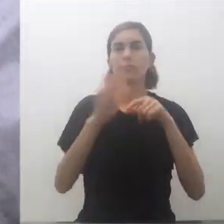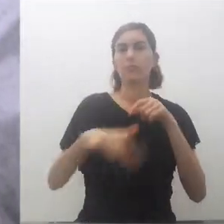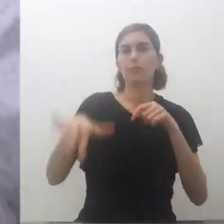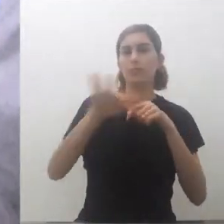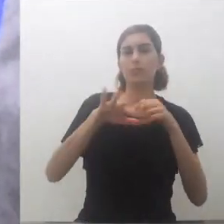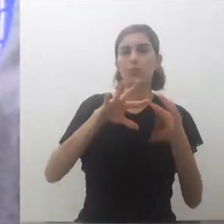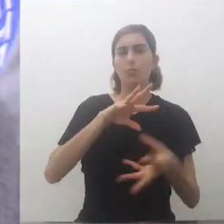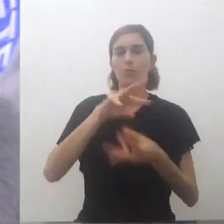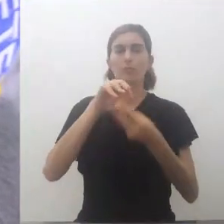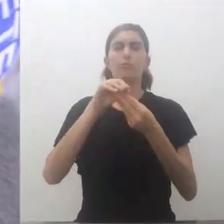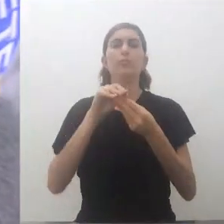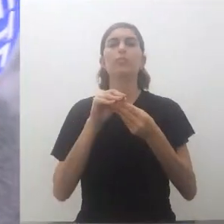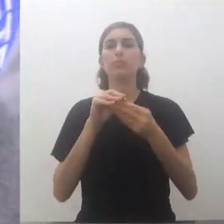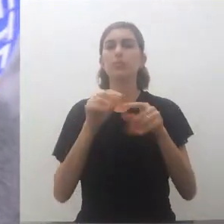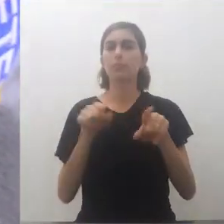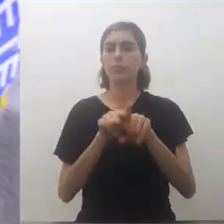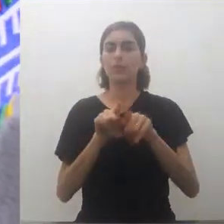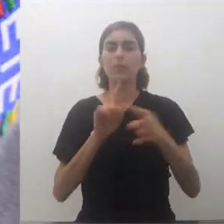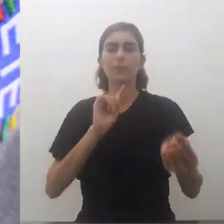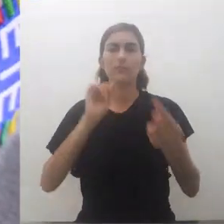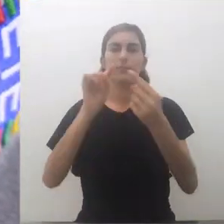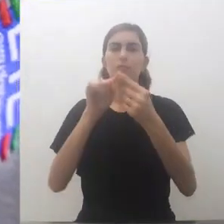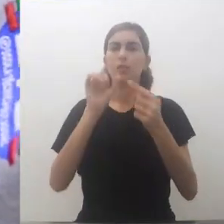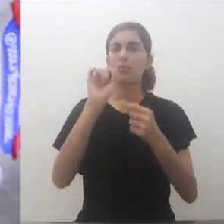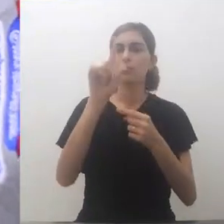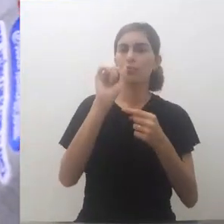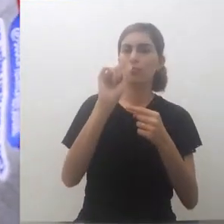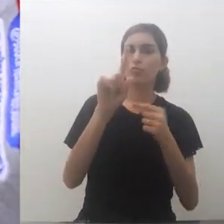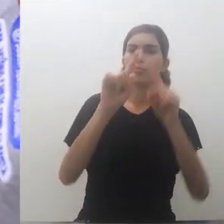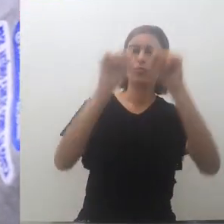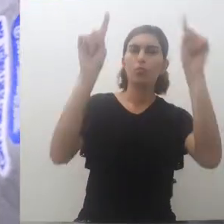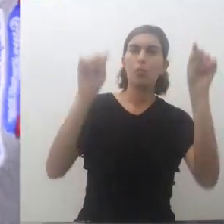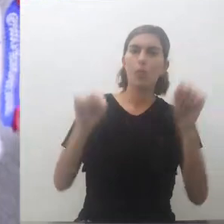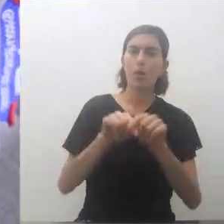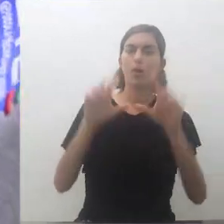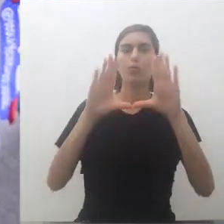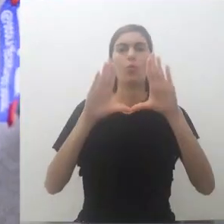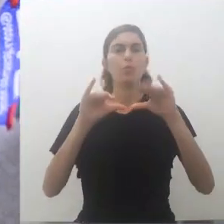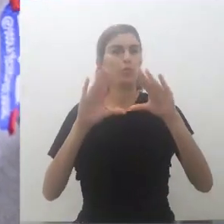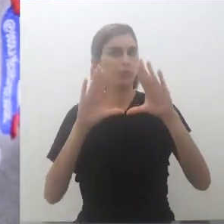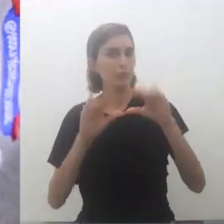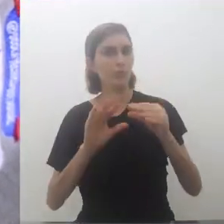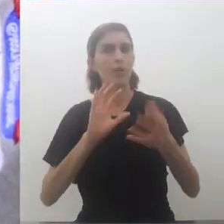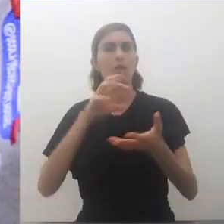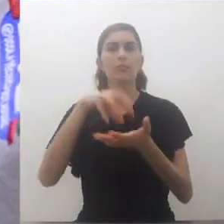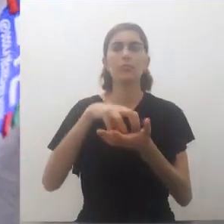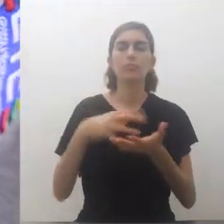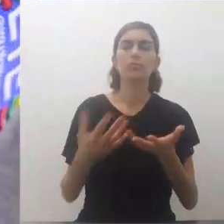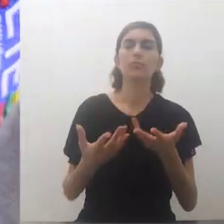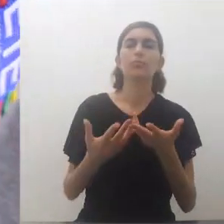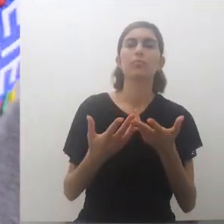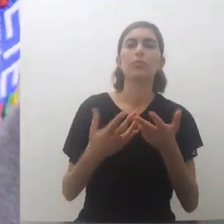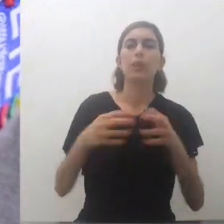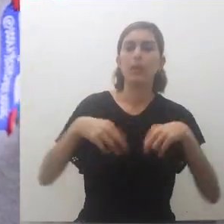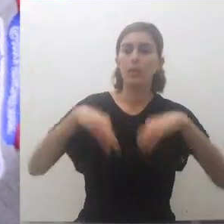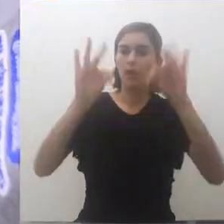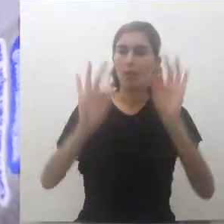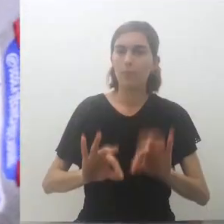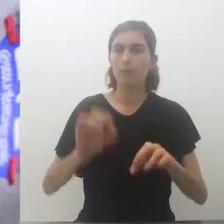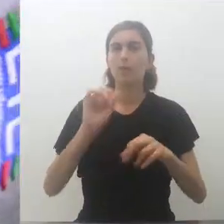composição. E tem uma relação de azul no quadro, azul na almofada, azul no tapete, azul